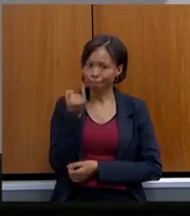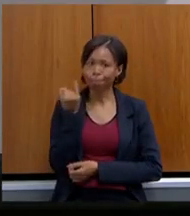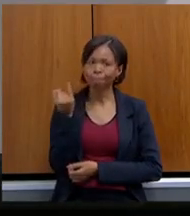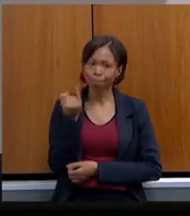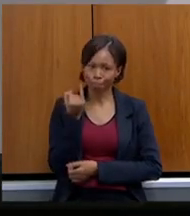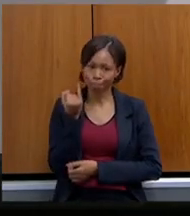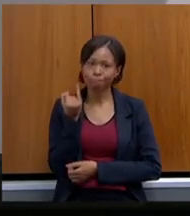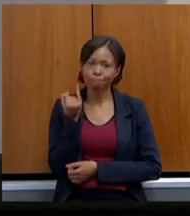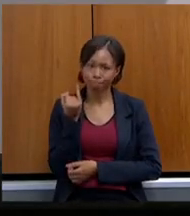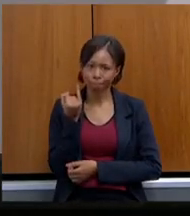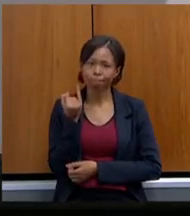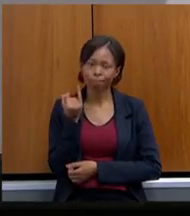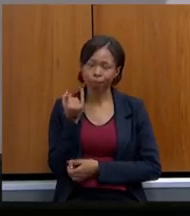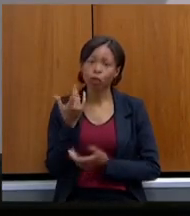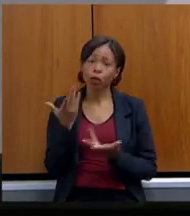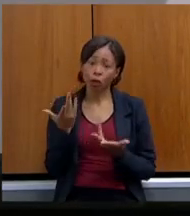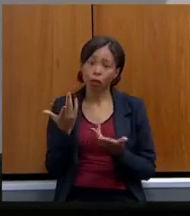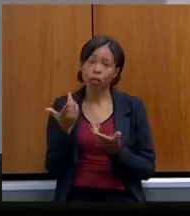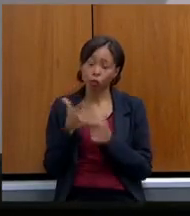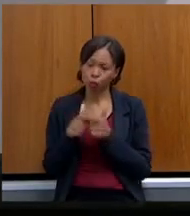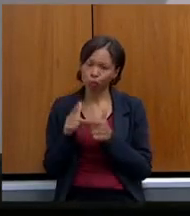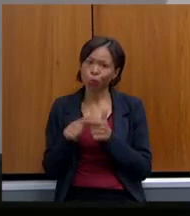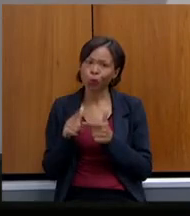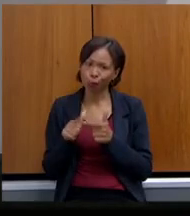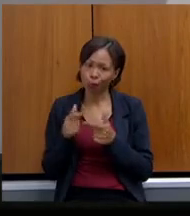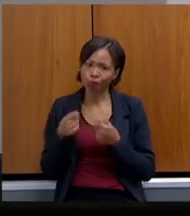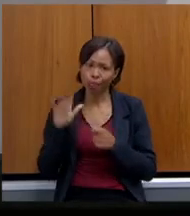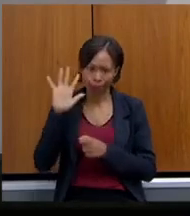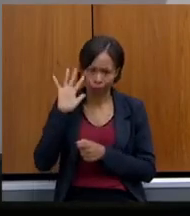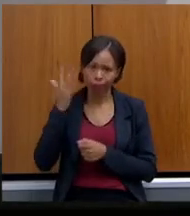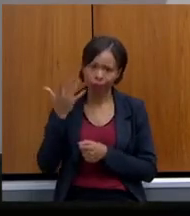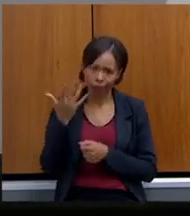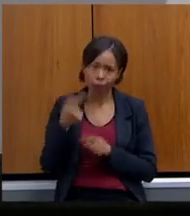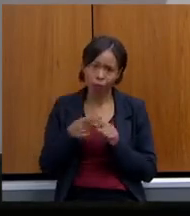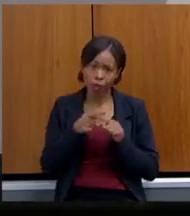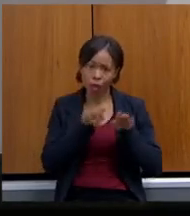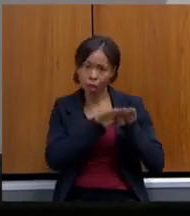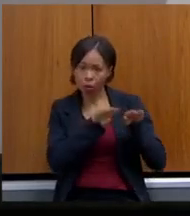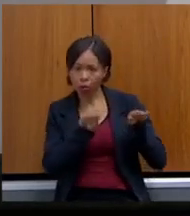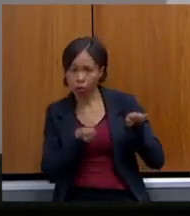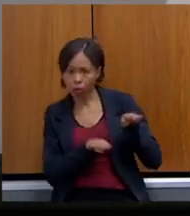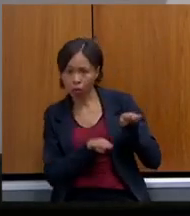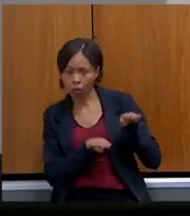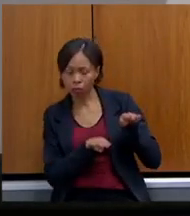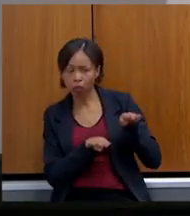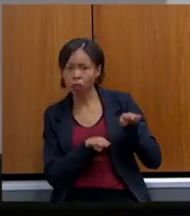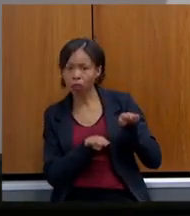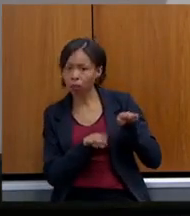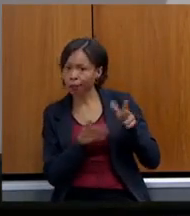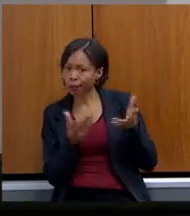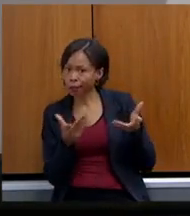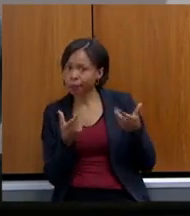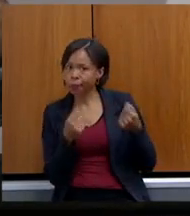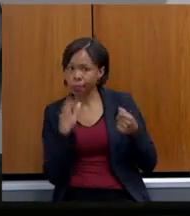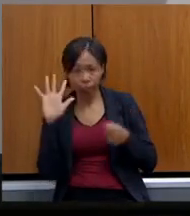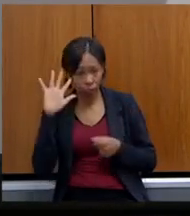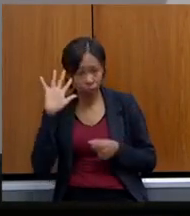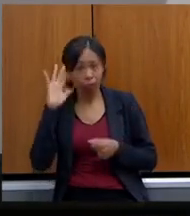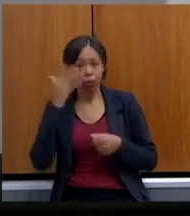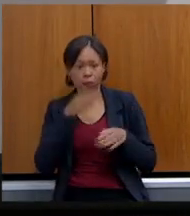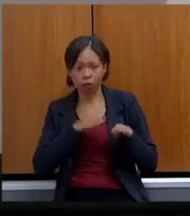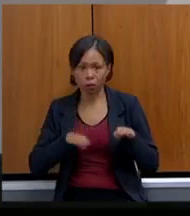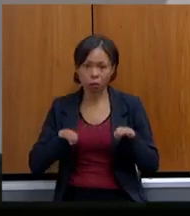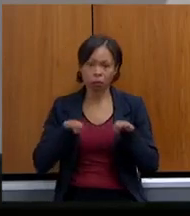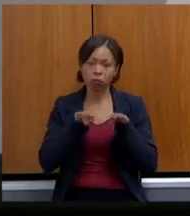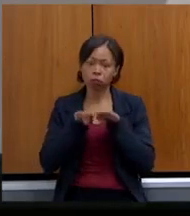que a gente combater as desigualdades a gente tem que tratar os desiguais desigualmente Então eu acho que uma